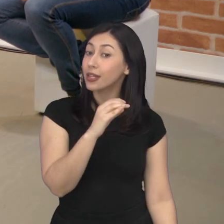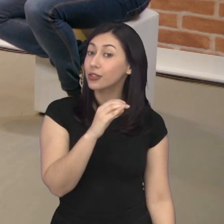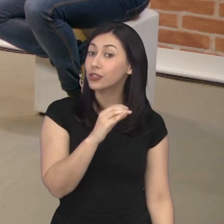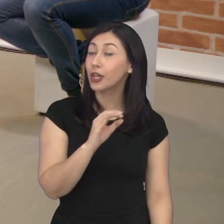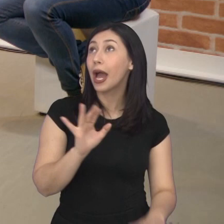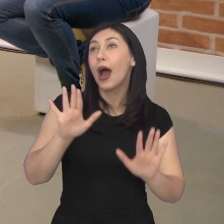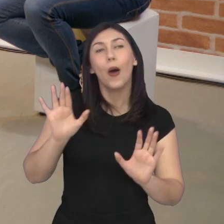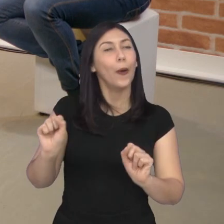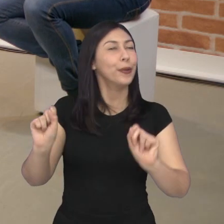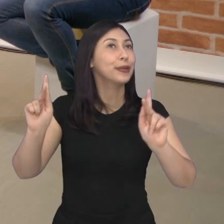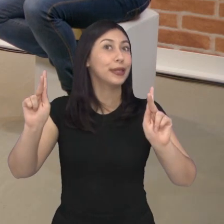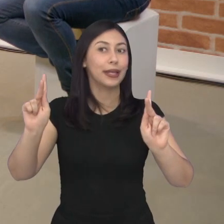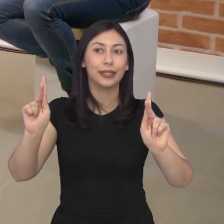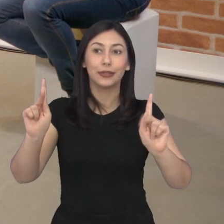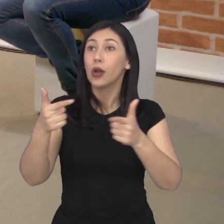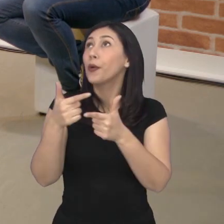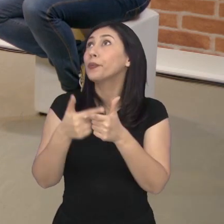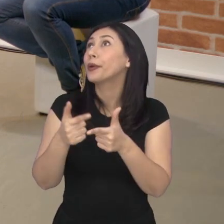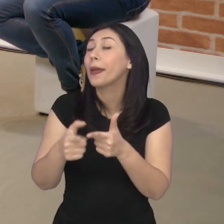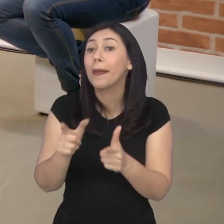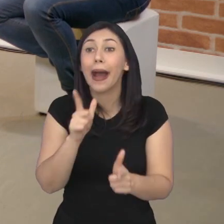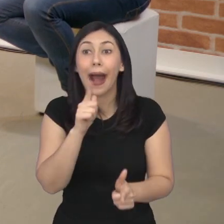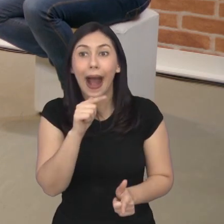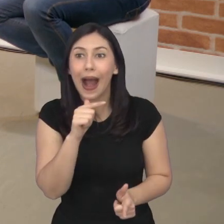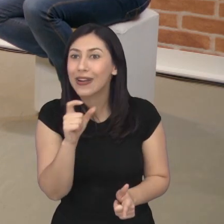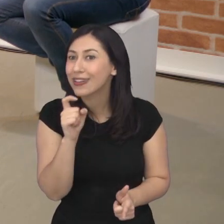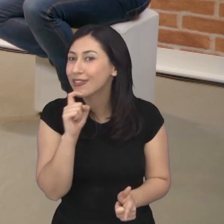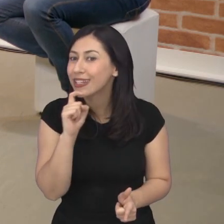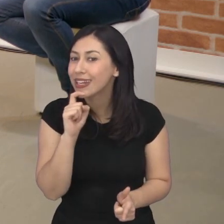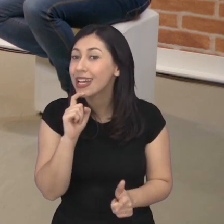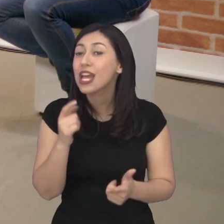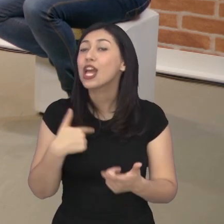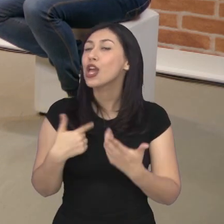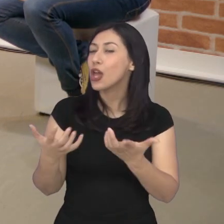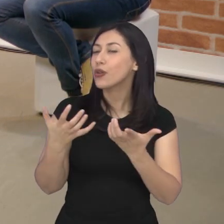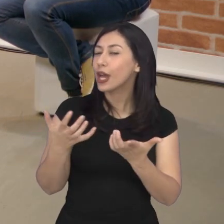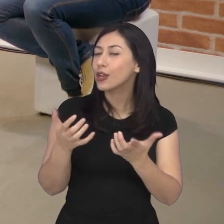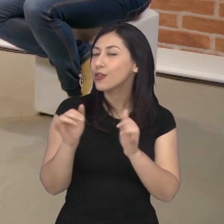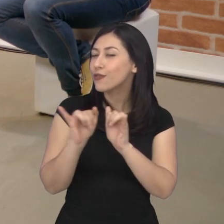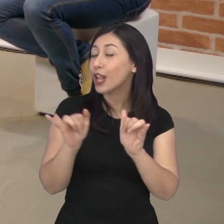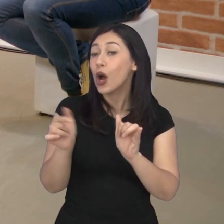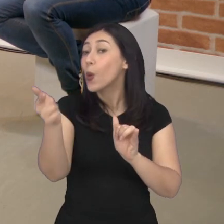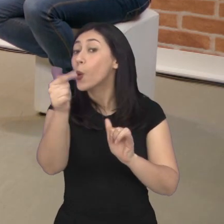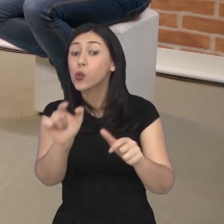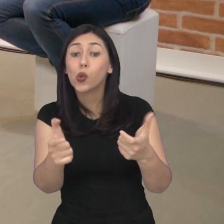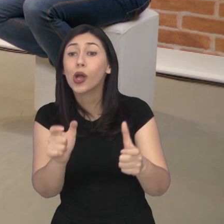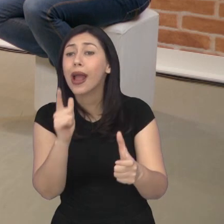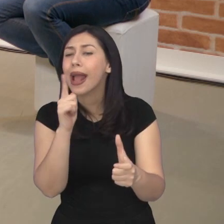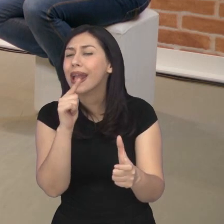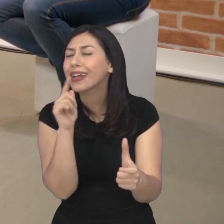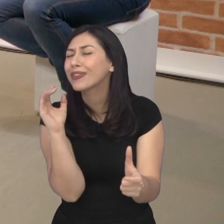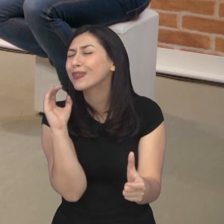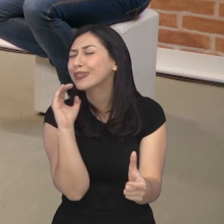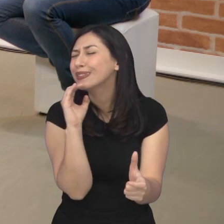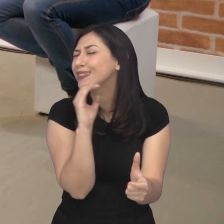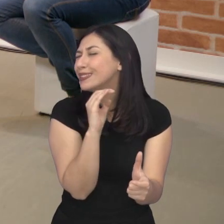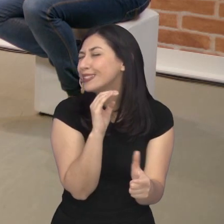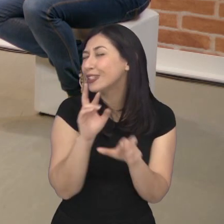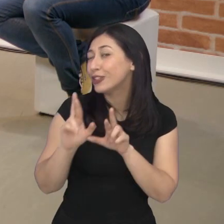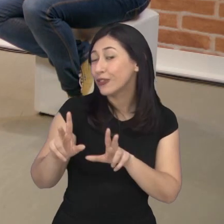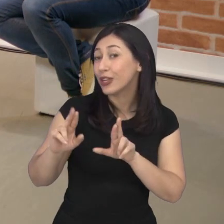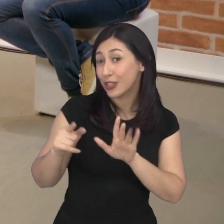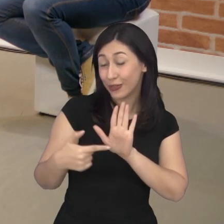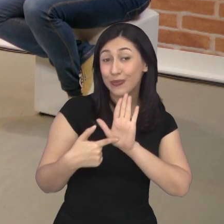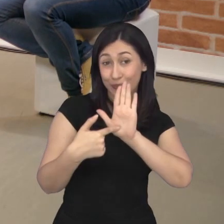quente, tudo bem, o problema é a água ser gelada, se fosse quente, mas eu quero falar de uma outra situação que a água estava um pouquinho mais morninha só. Um